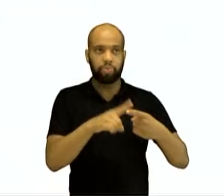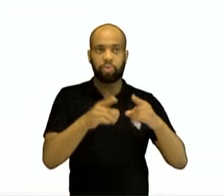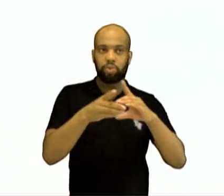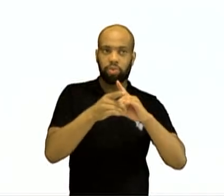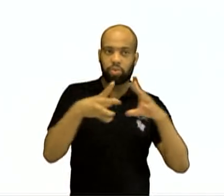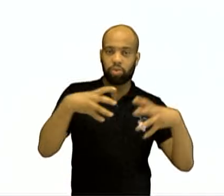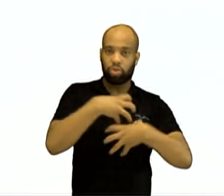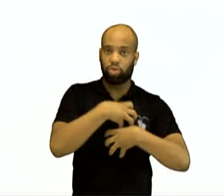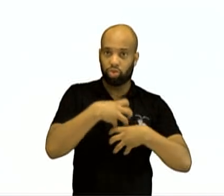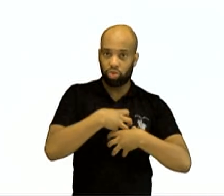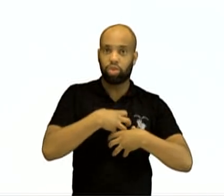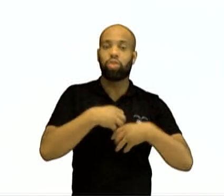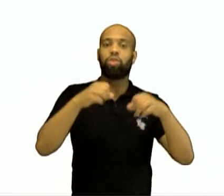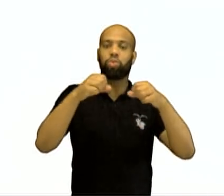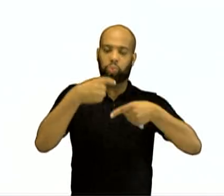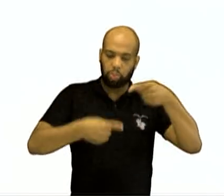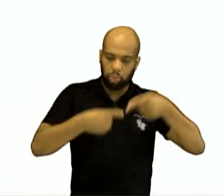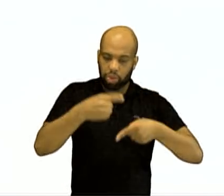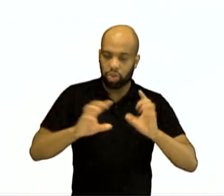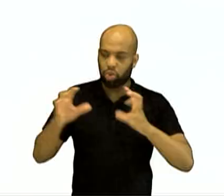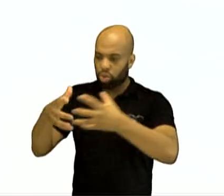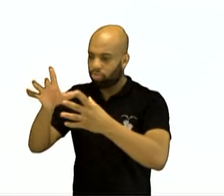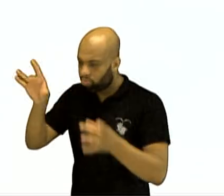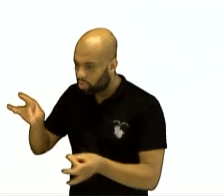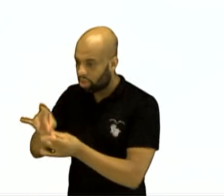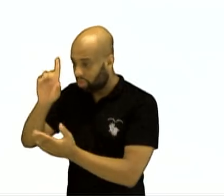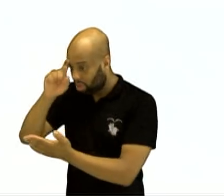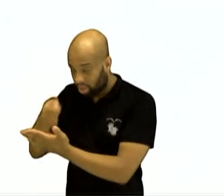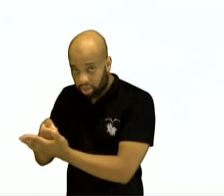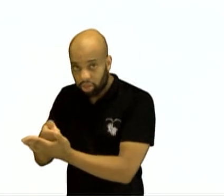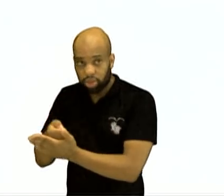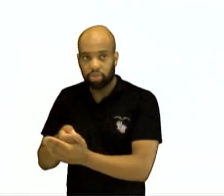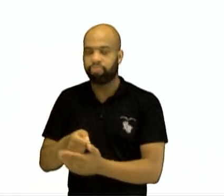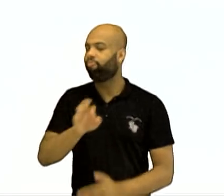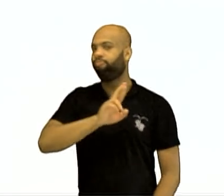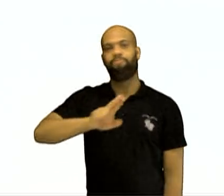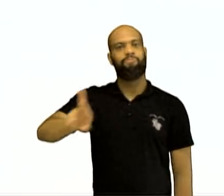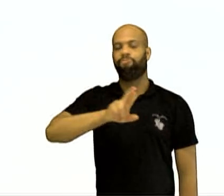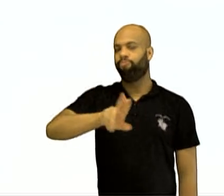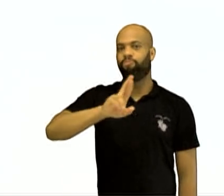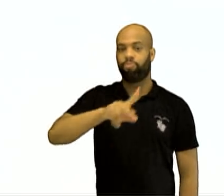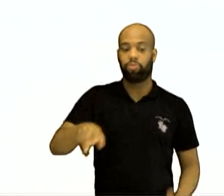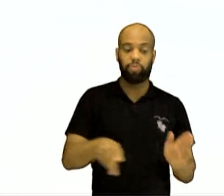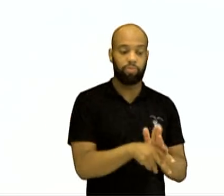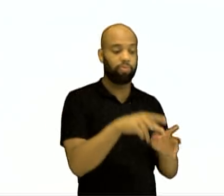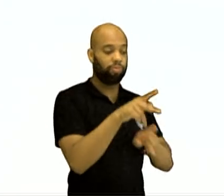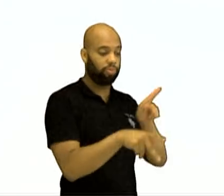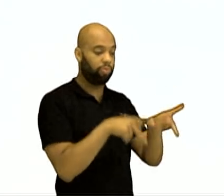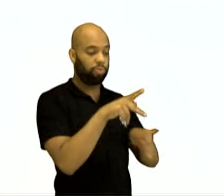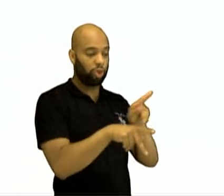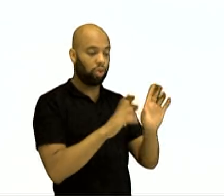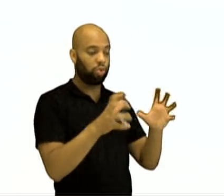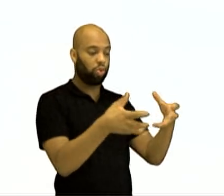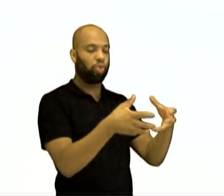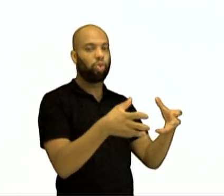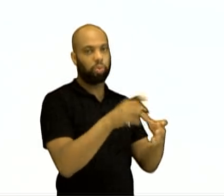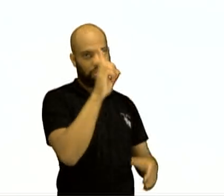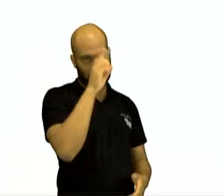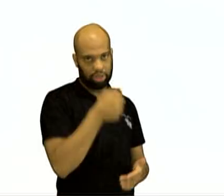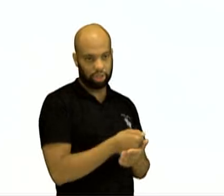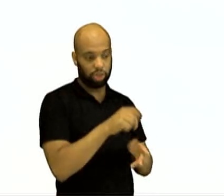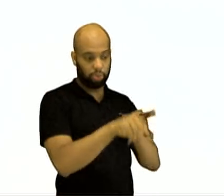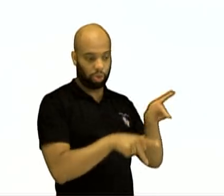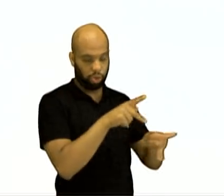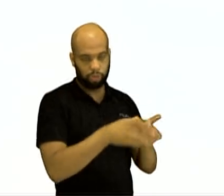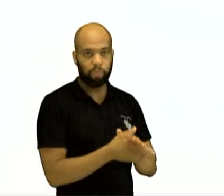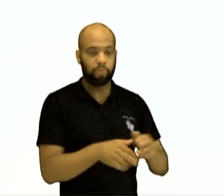sistema político onde a autoridade emana de um grupo específico de pessoas? Não, emana do coletivo, emana dos cidadãos.